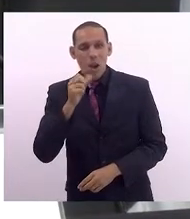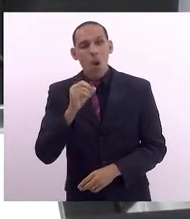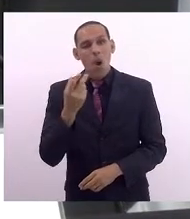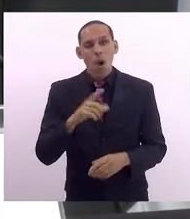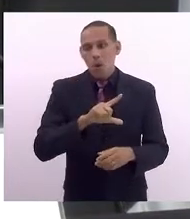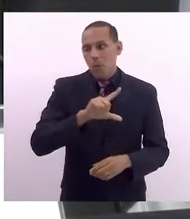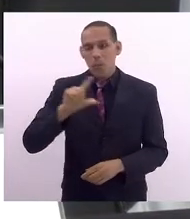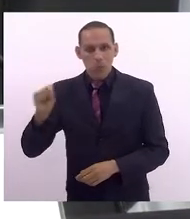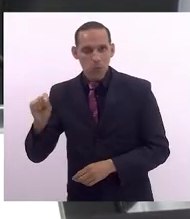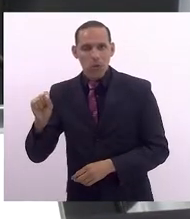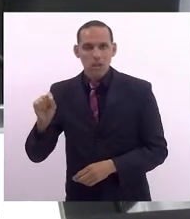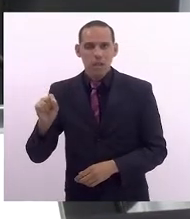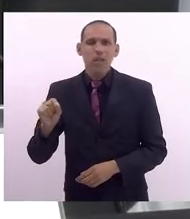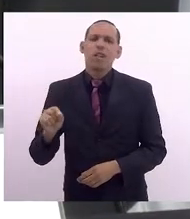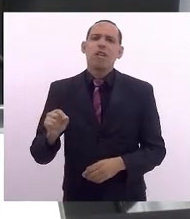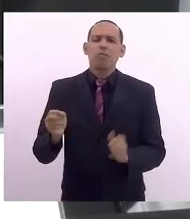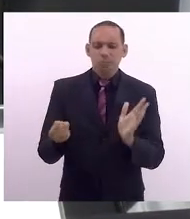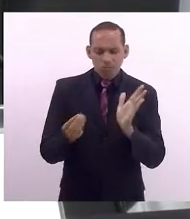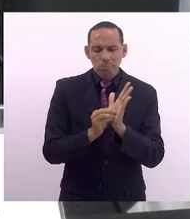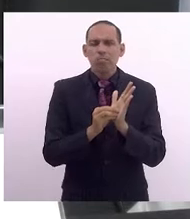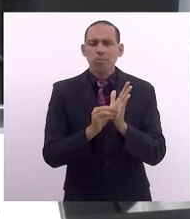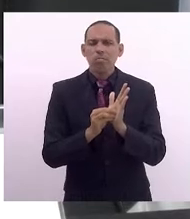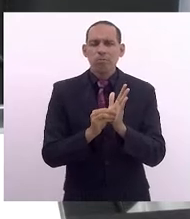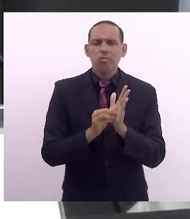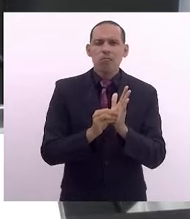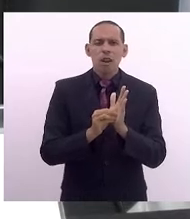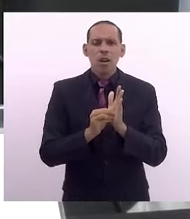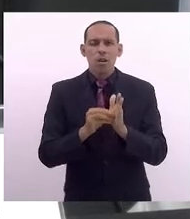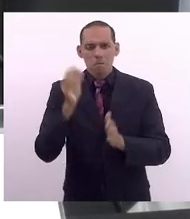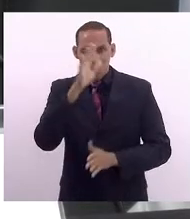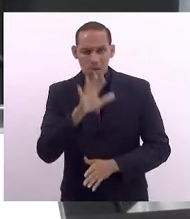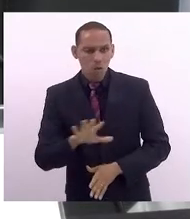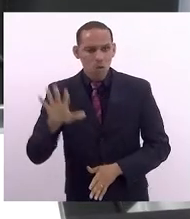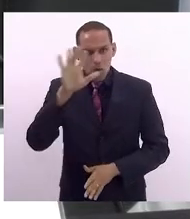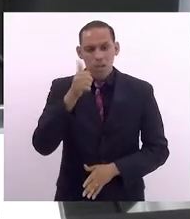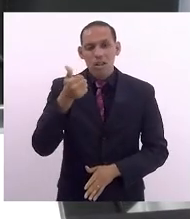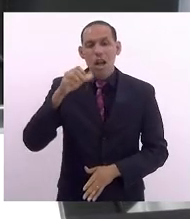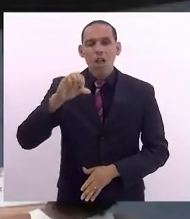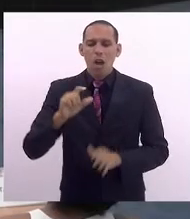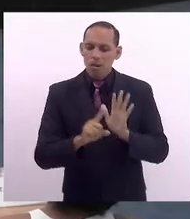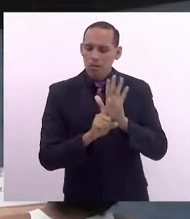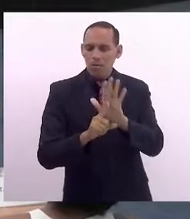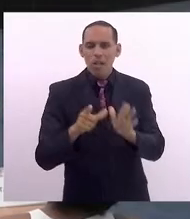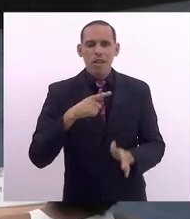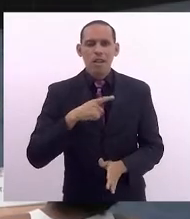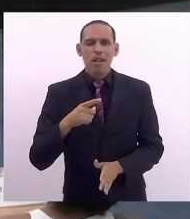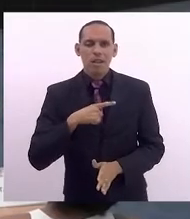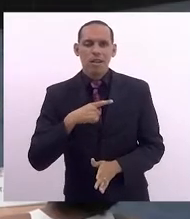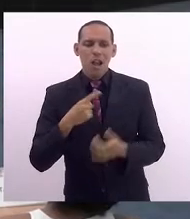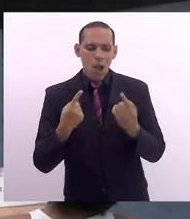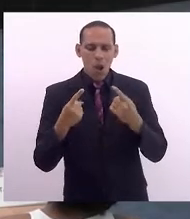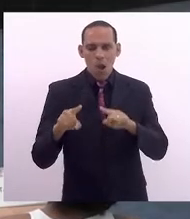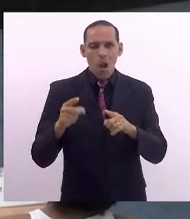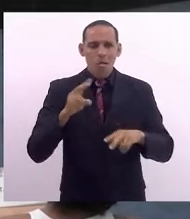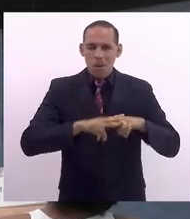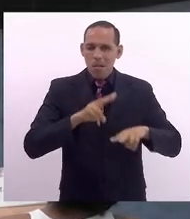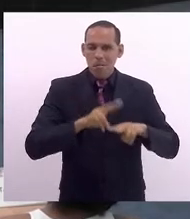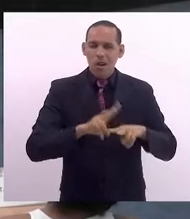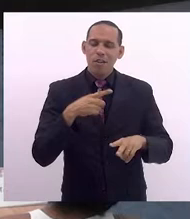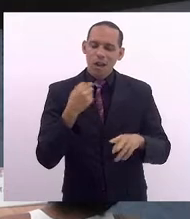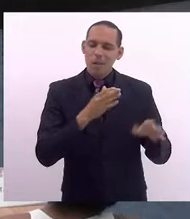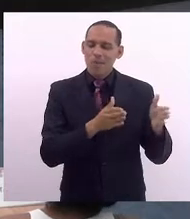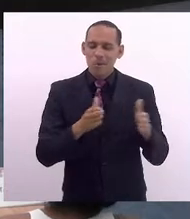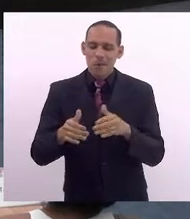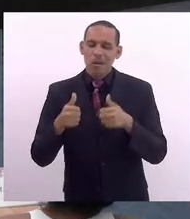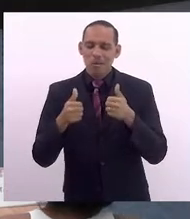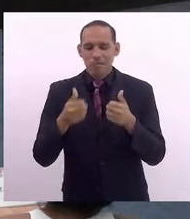pelo Desencarceramento. Temos 19 frentes estaduais pelo Brasil. E estamos organizados e estamos articulados. É isso,